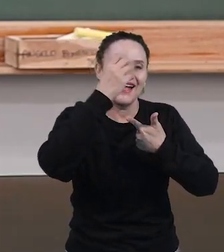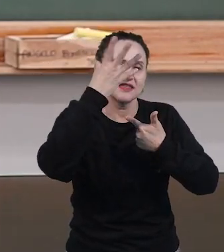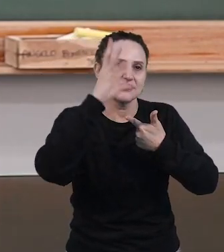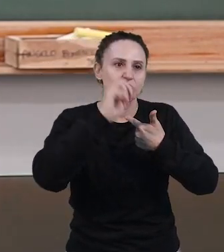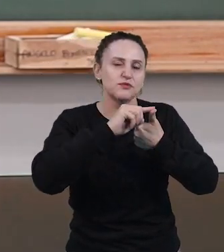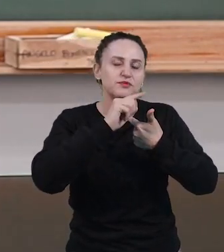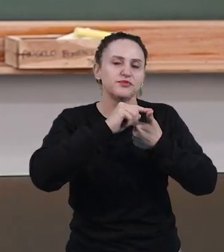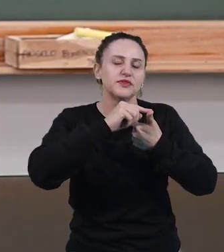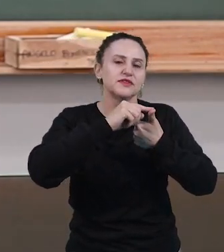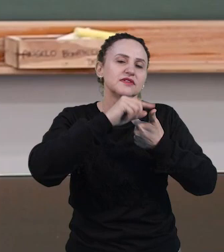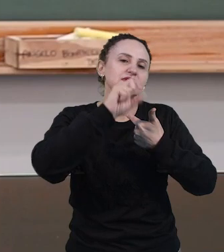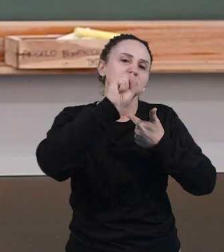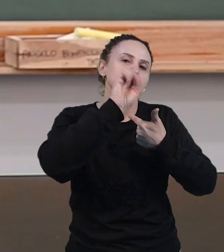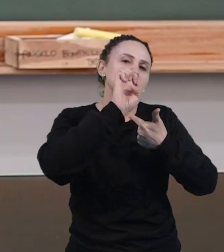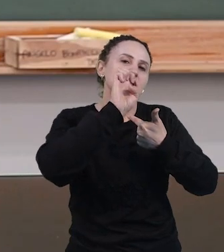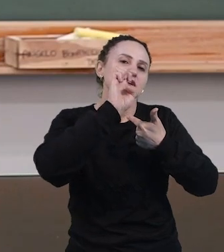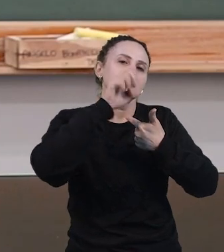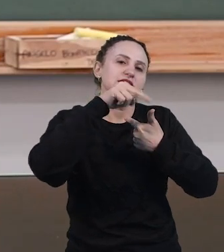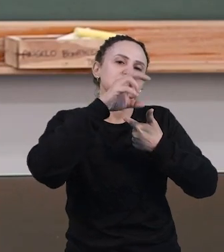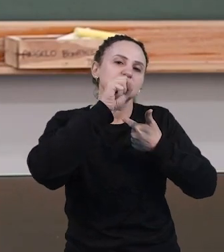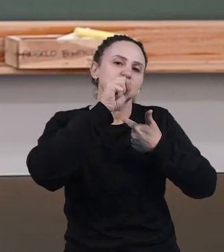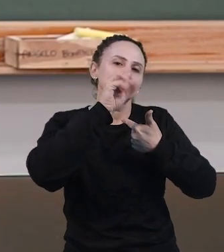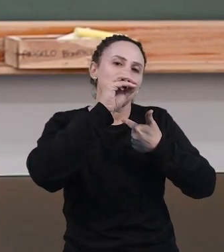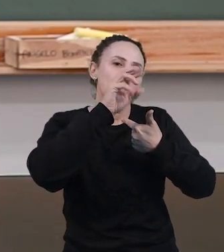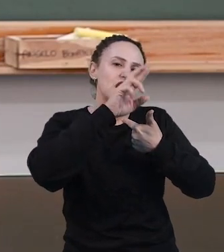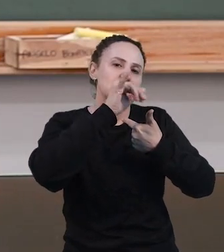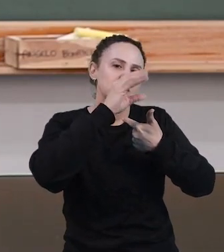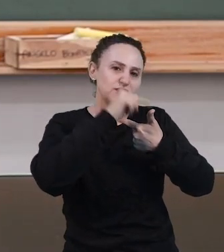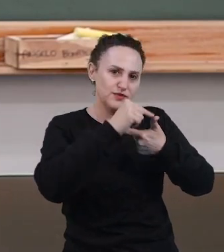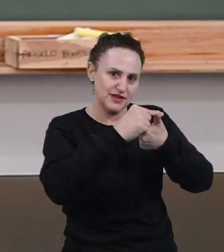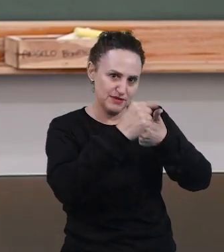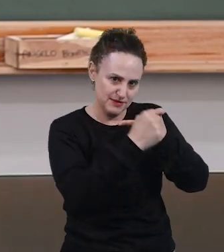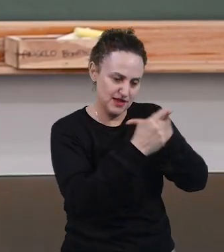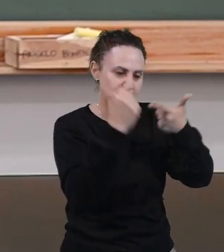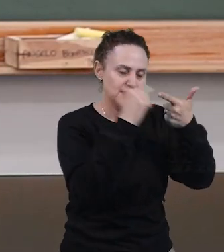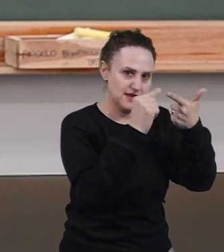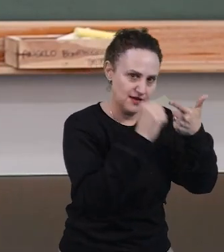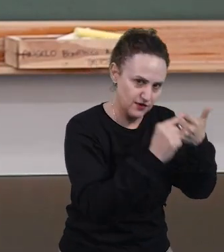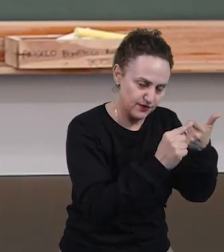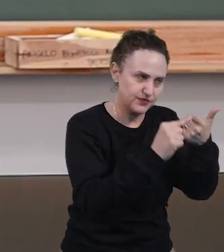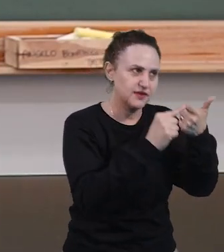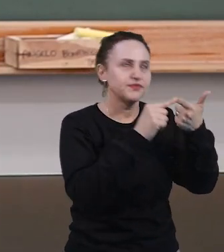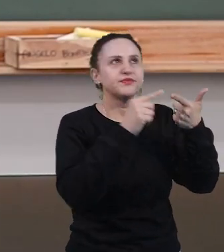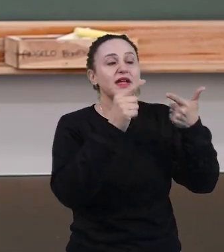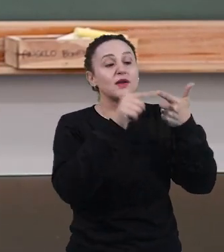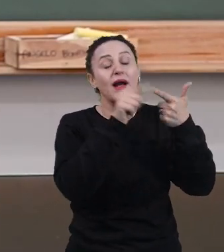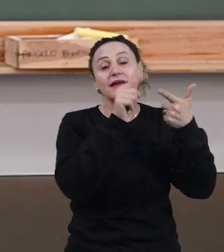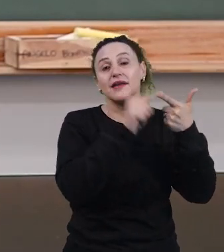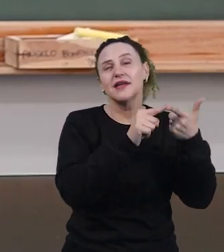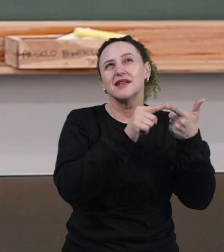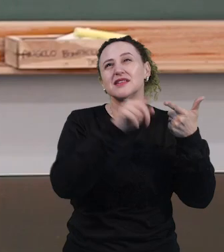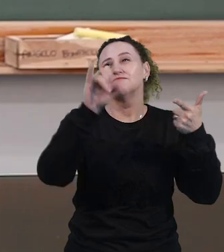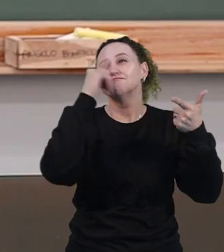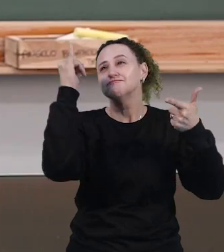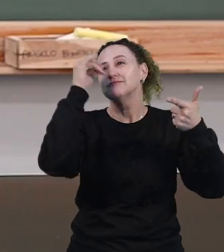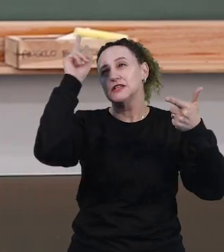né? E então é essencial, né, gente? Por exemplo, as histórias infantis,